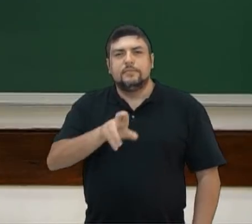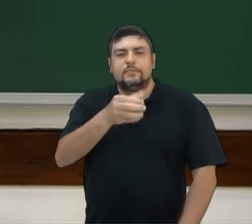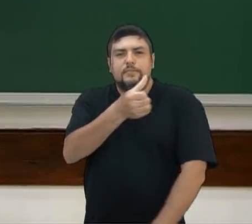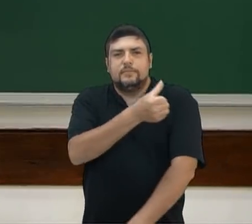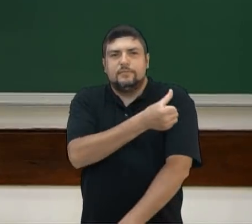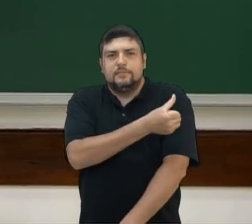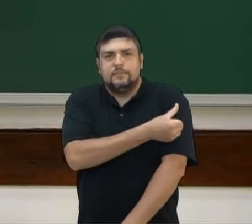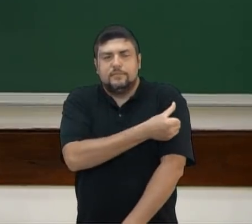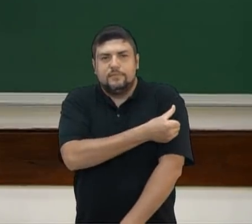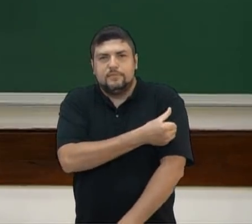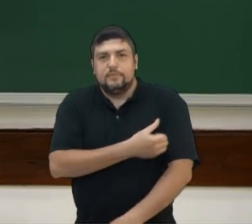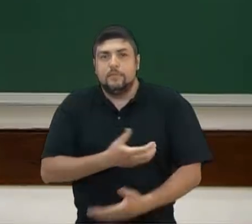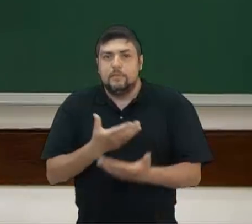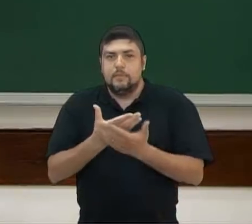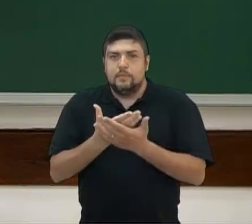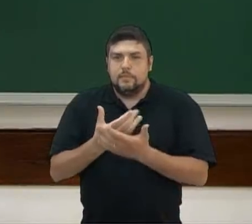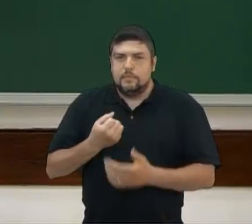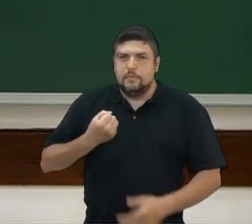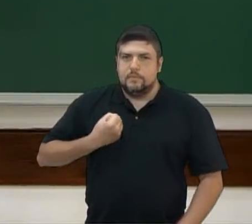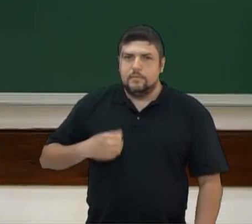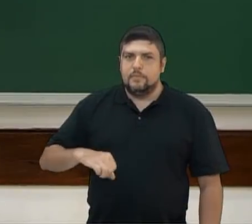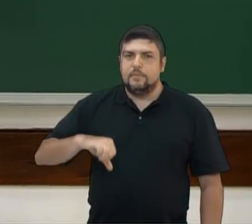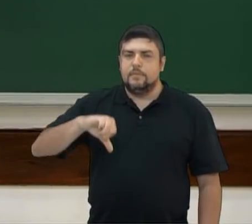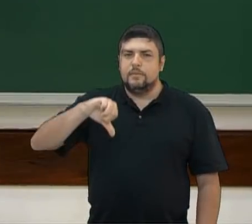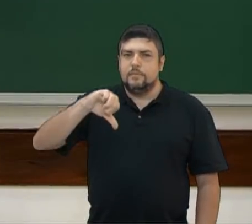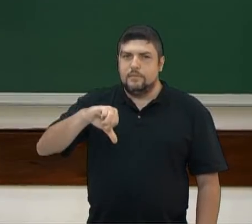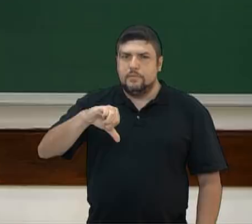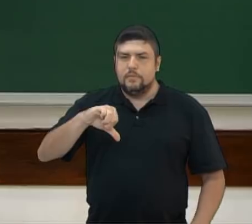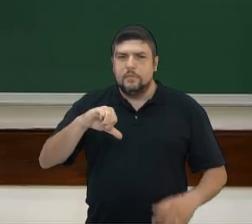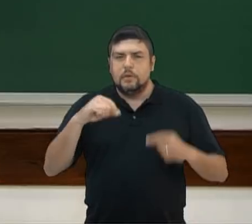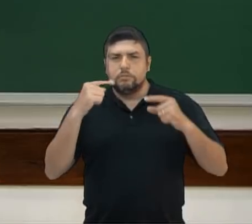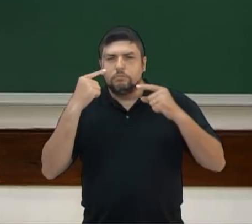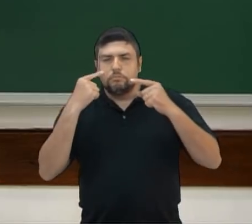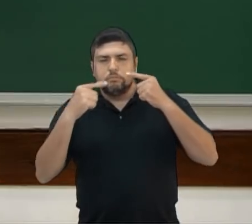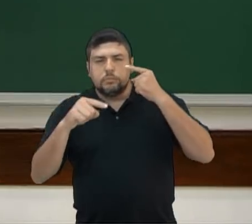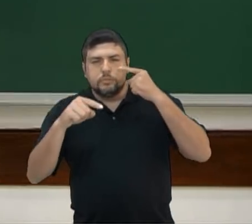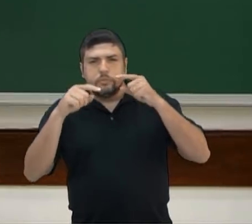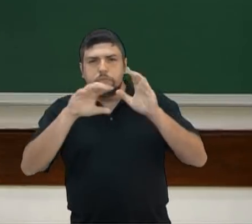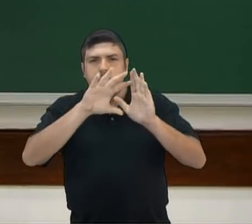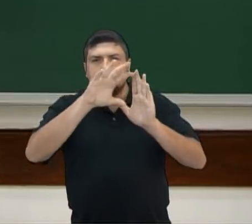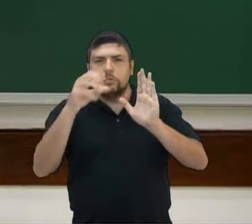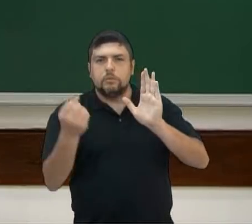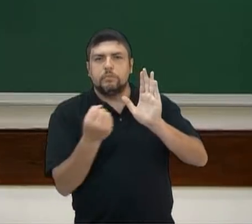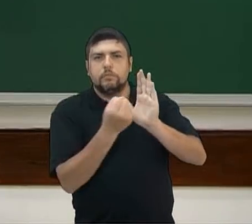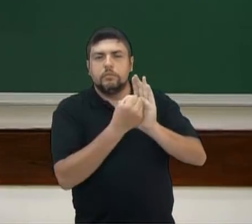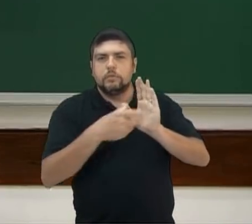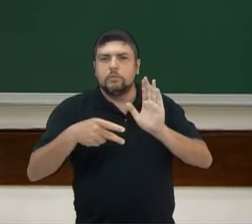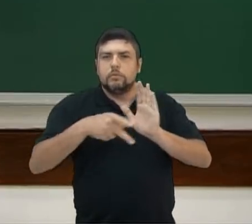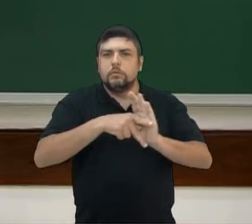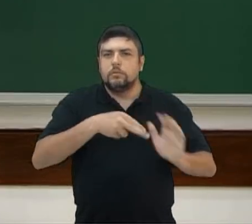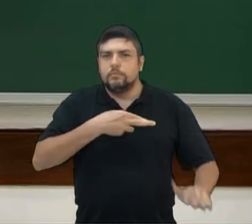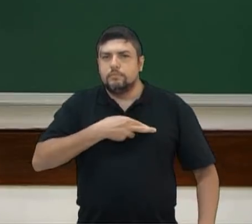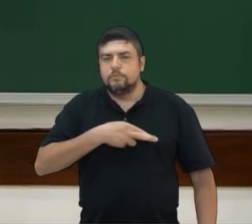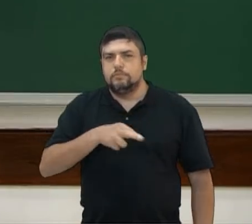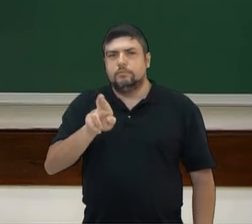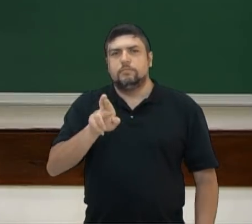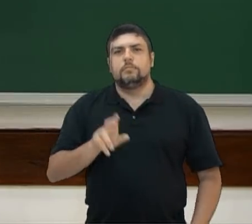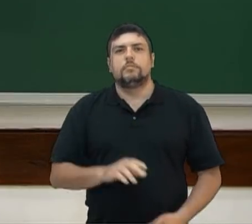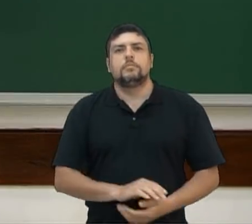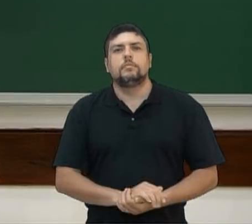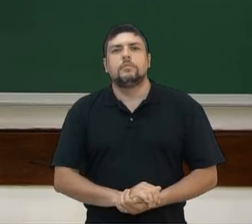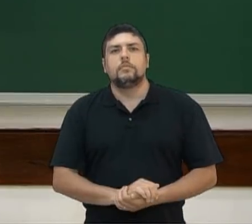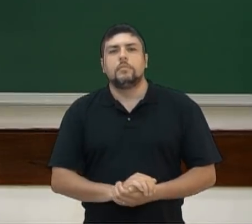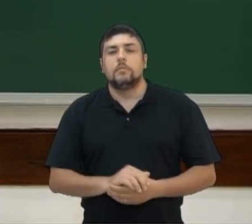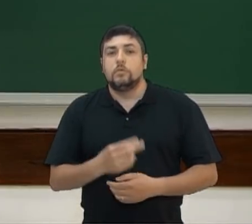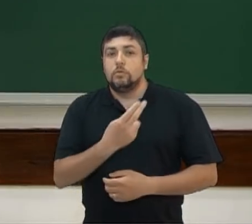ano, aula 9, Descobrindo os Símbolos Sagrados. Eu sou o professor Eloy e nós vamos